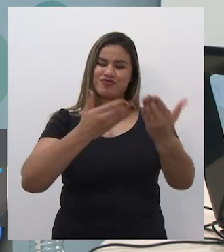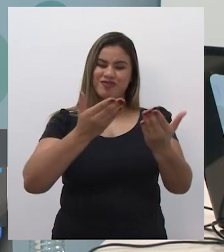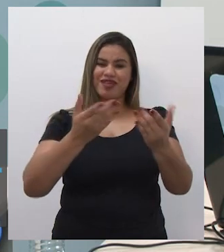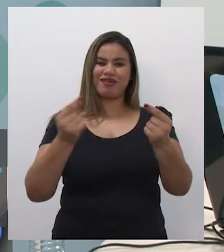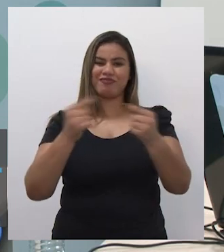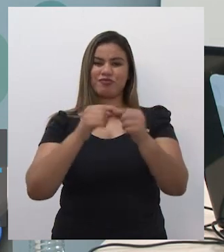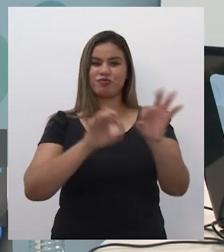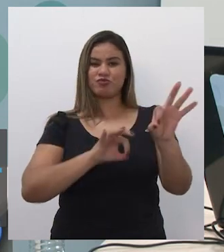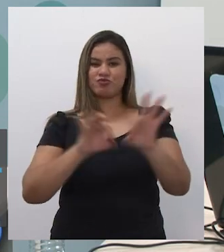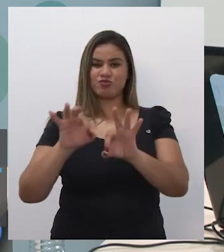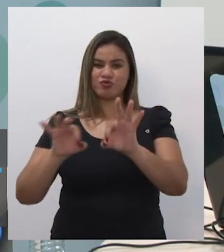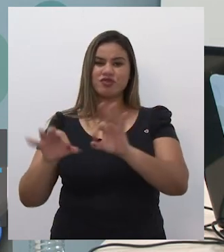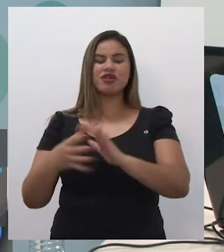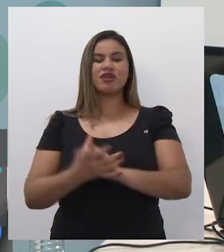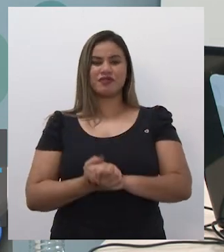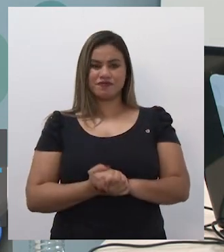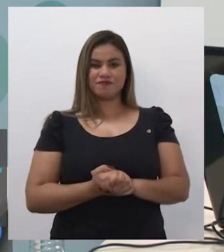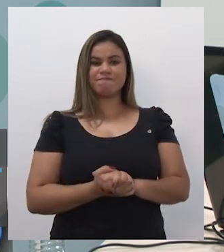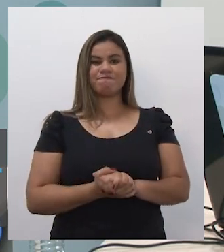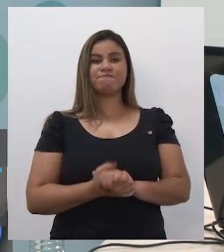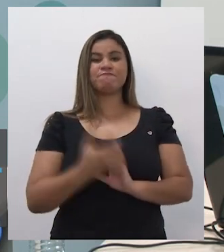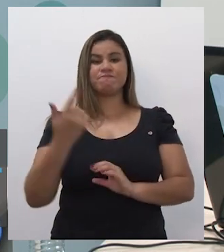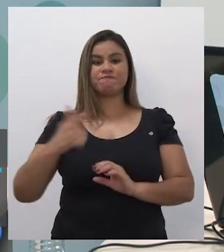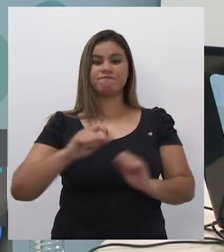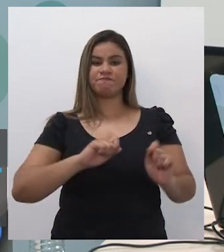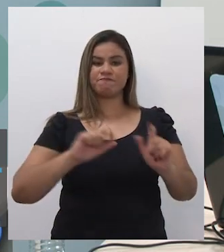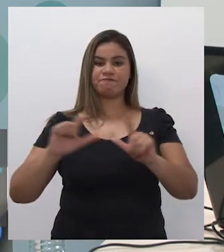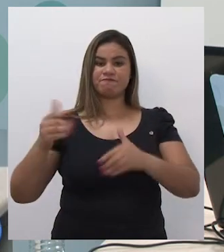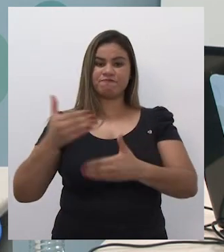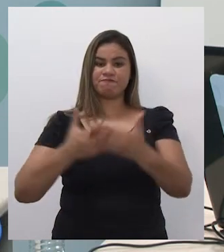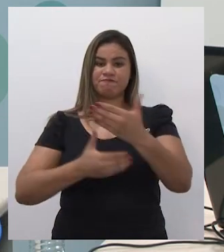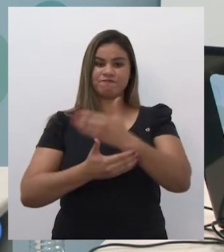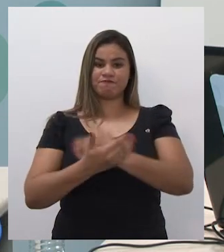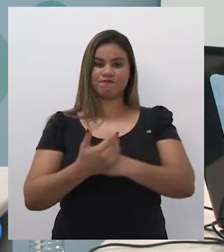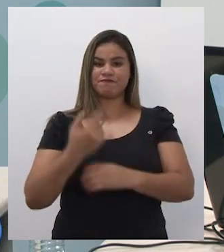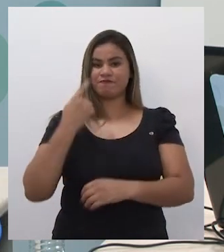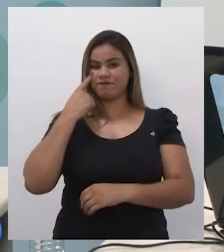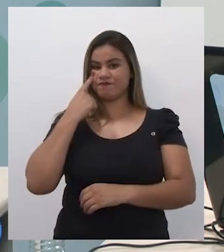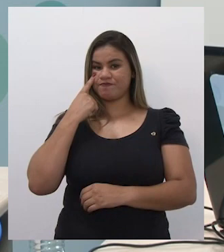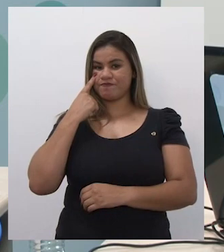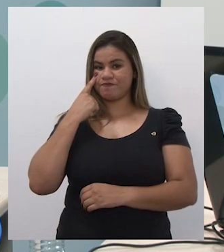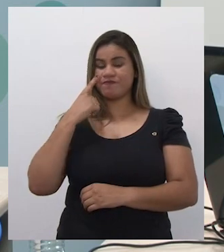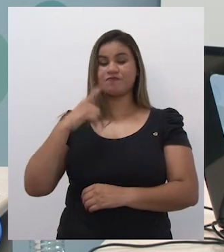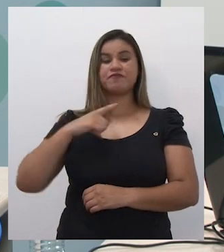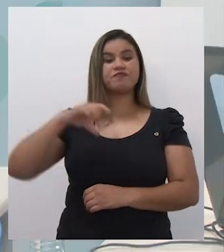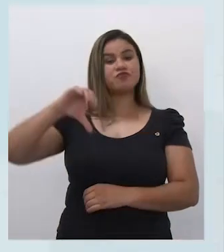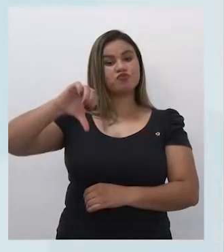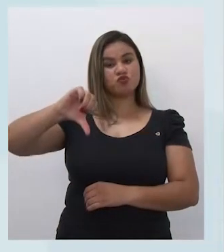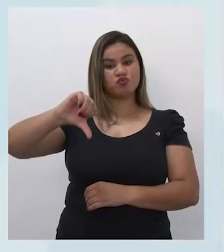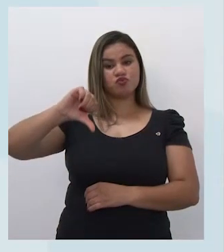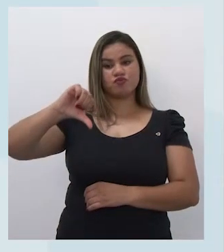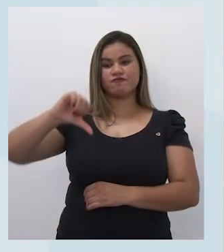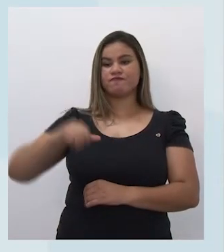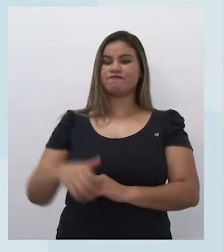projetos. E aí a gente pede já que passe para o próximo slide. Aí nós temos 9 etapas, né,